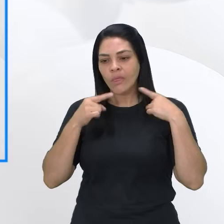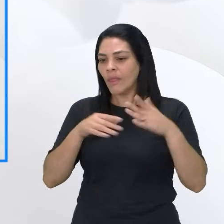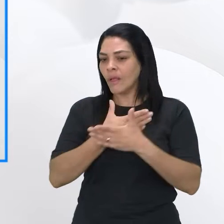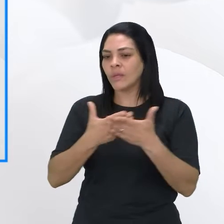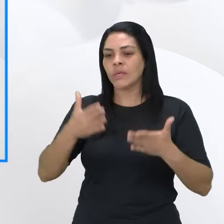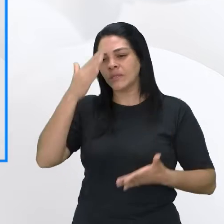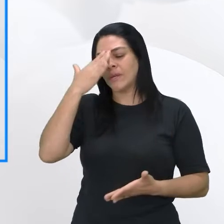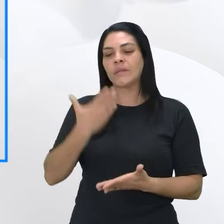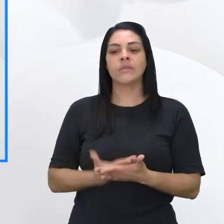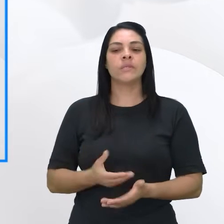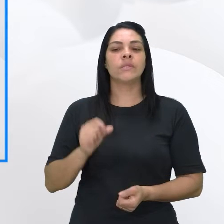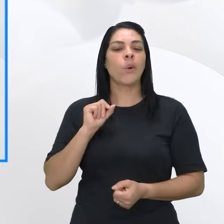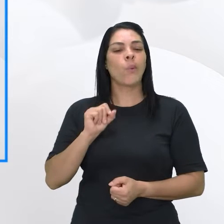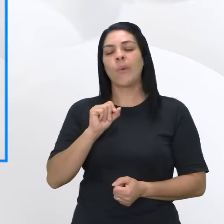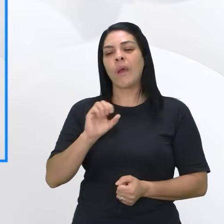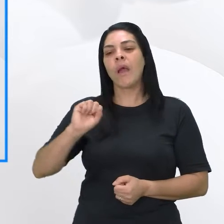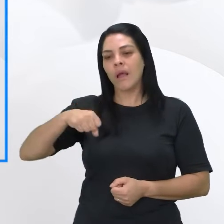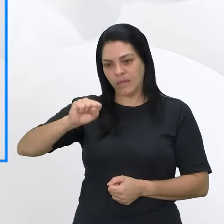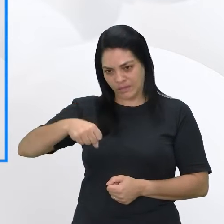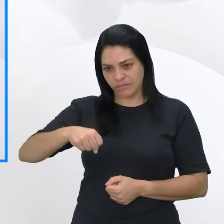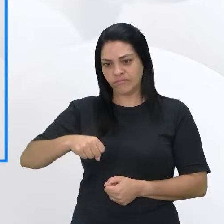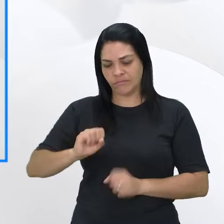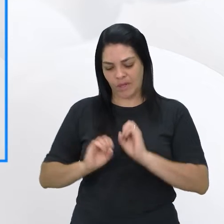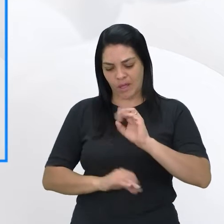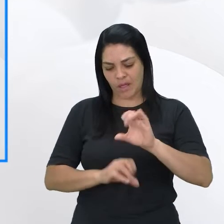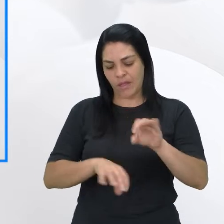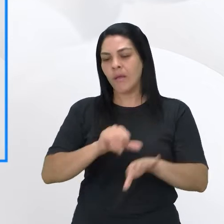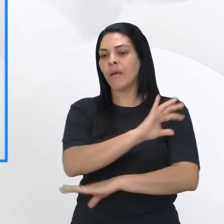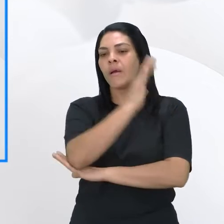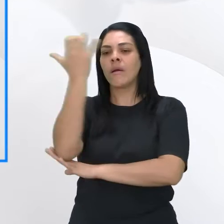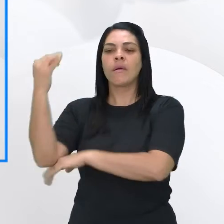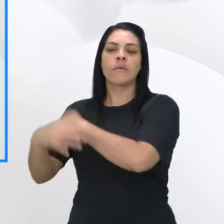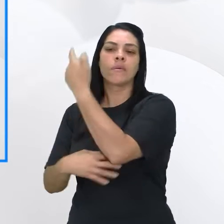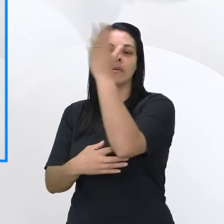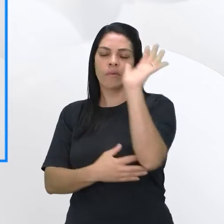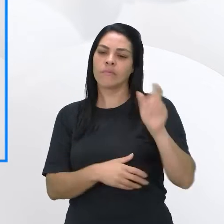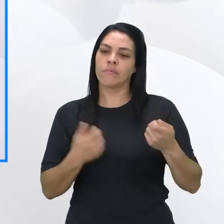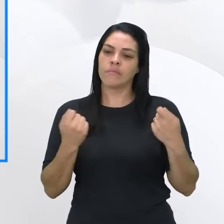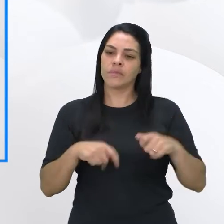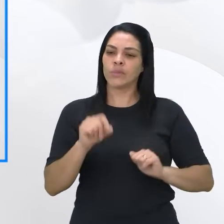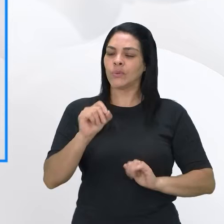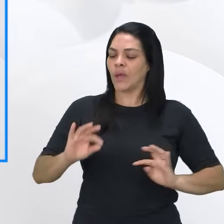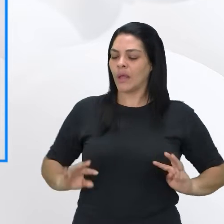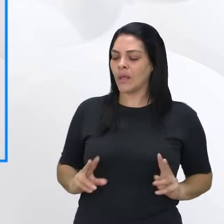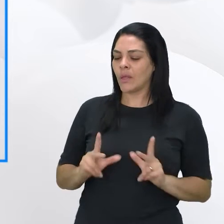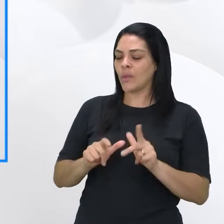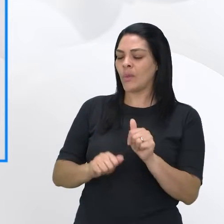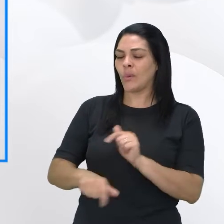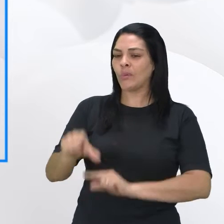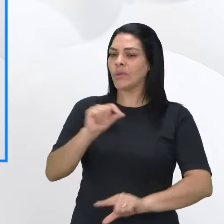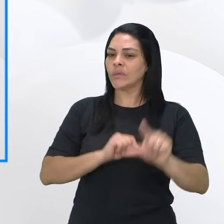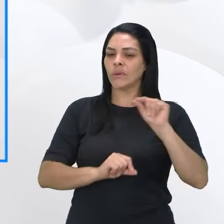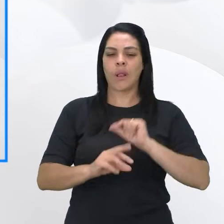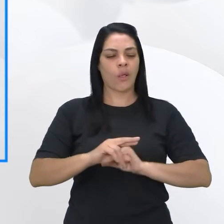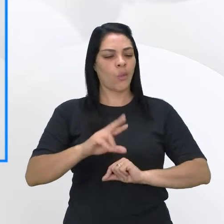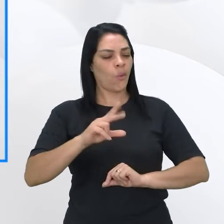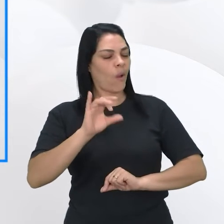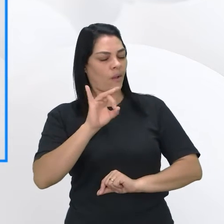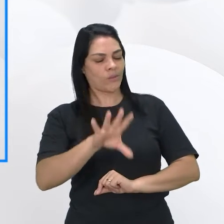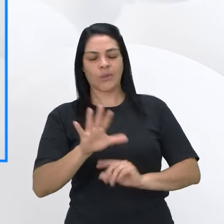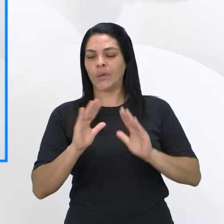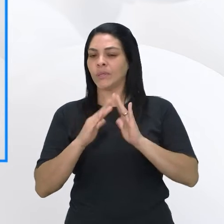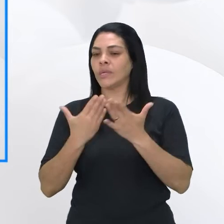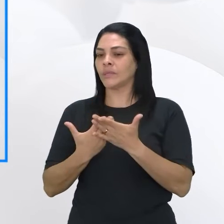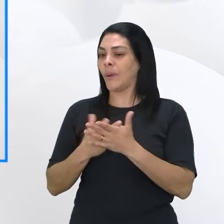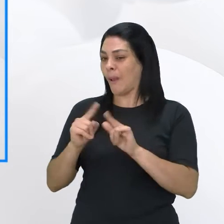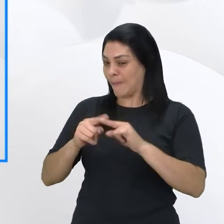acredita que, sim, a educação ambiental, o olhar ambiental deveria perpassar todas as escolhas, não apenas na escola, mas na vida.